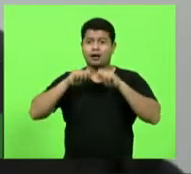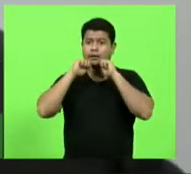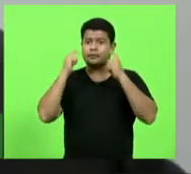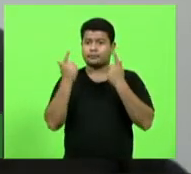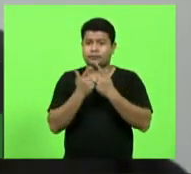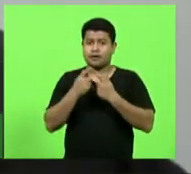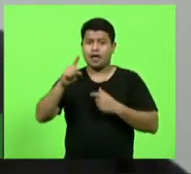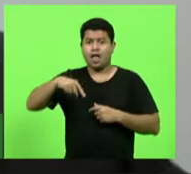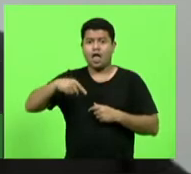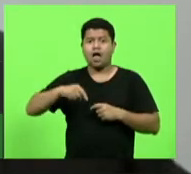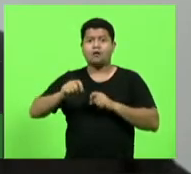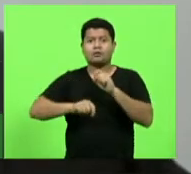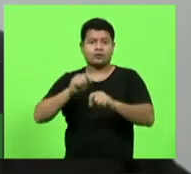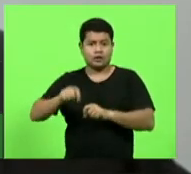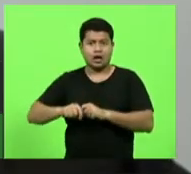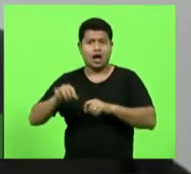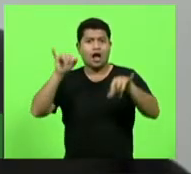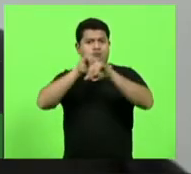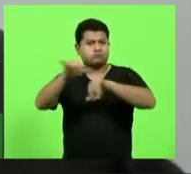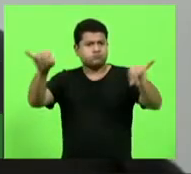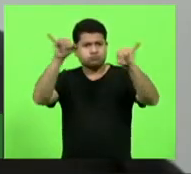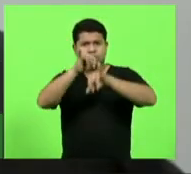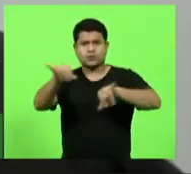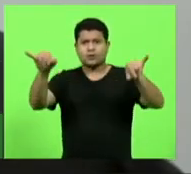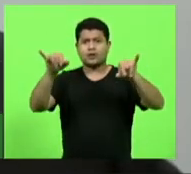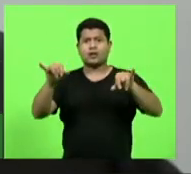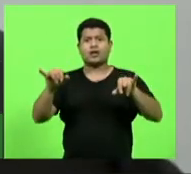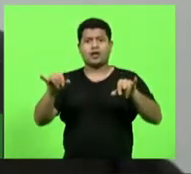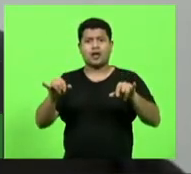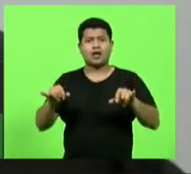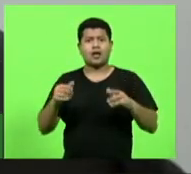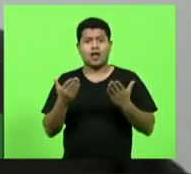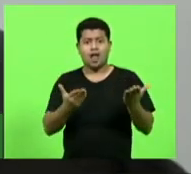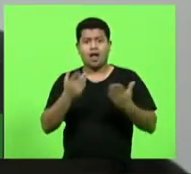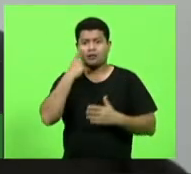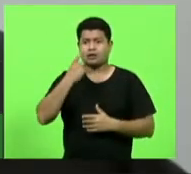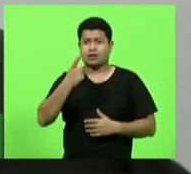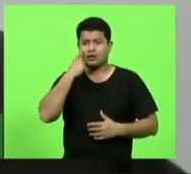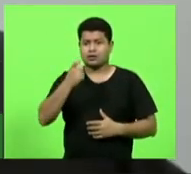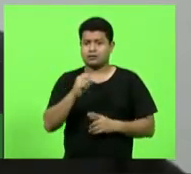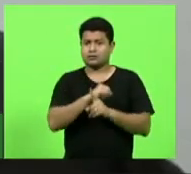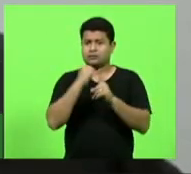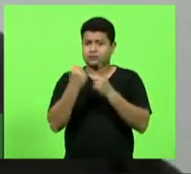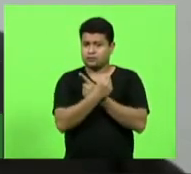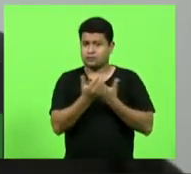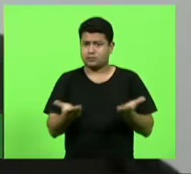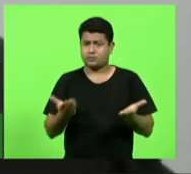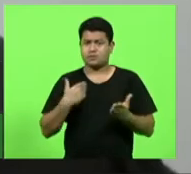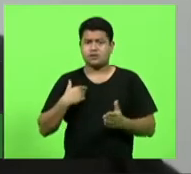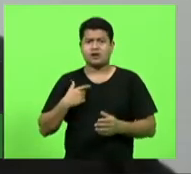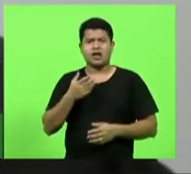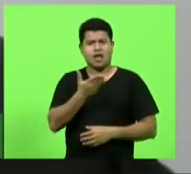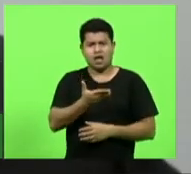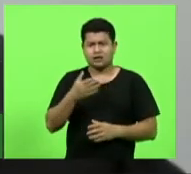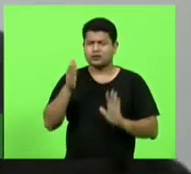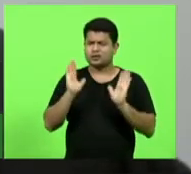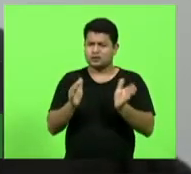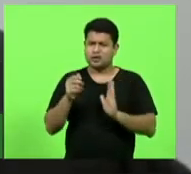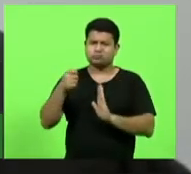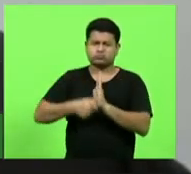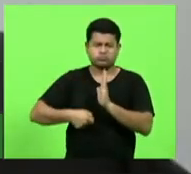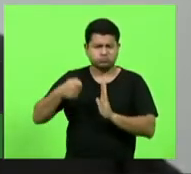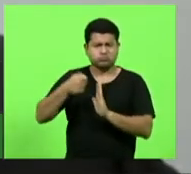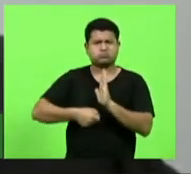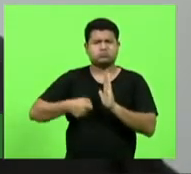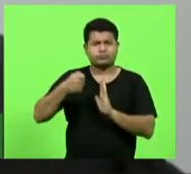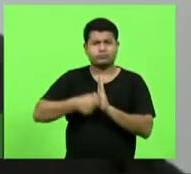de ressonância dos interesses da sociedade. E ele está muito tempo lutando, e aí